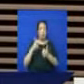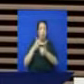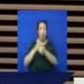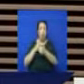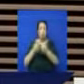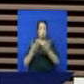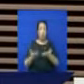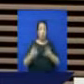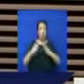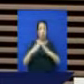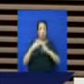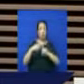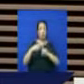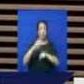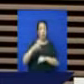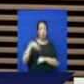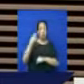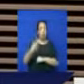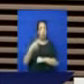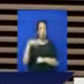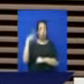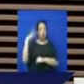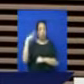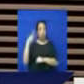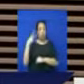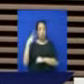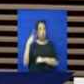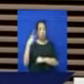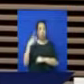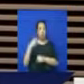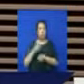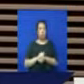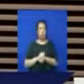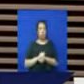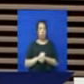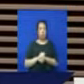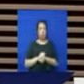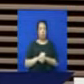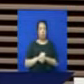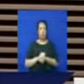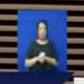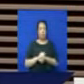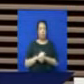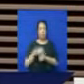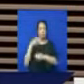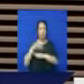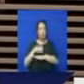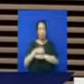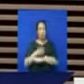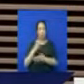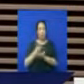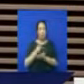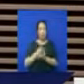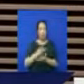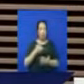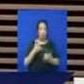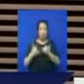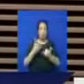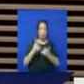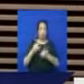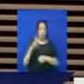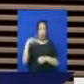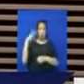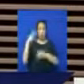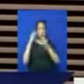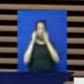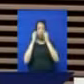a igreja, né, outros vereadores, outros colegas aqui, pastor Milton, inclusive, congregam de forma permanente, como o vereador de Lima, o vereador